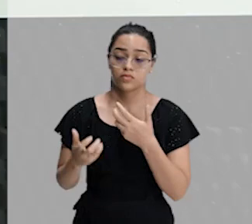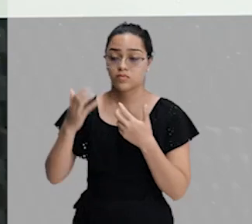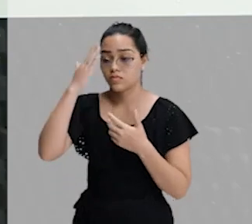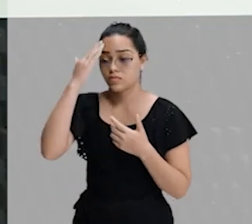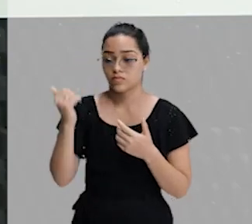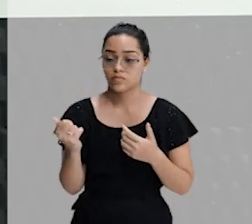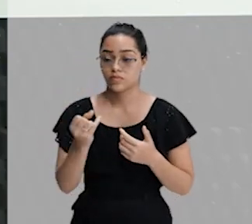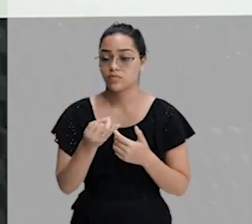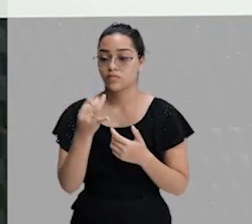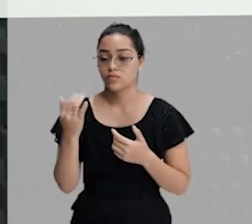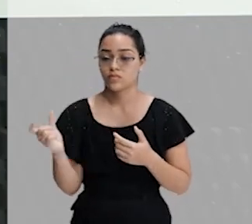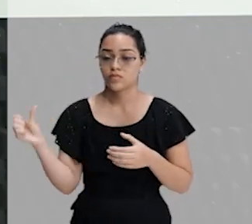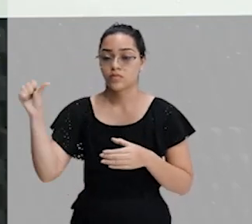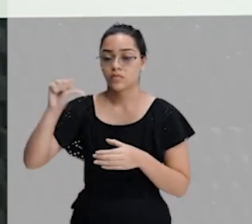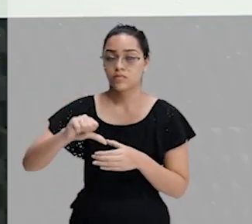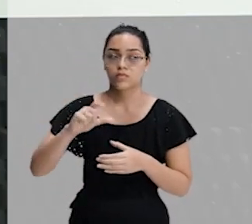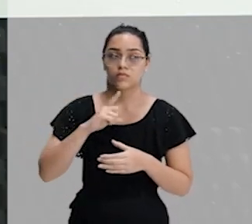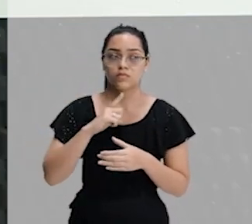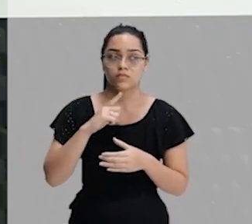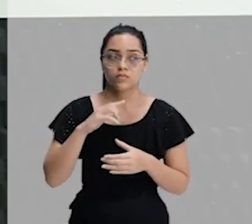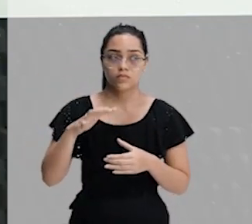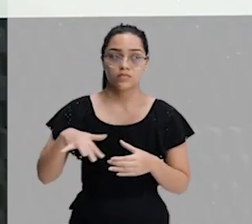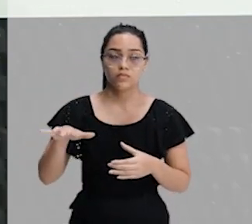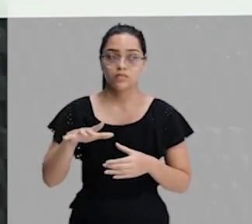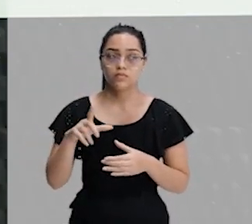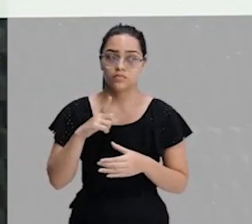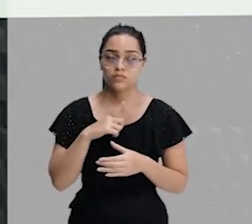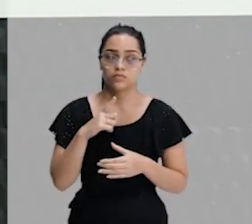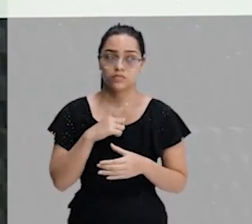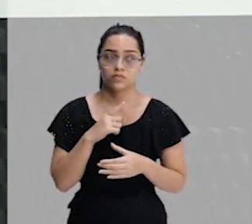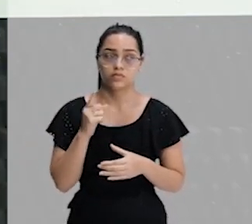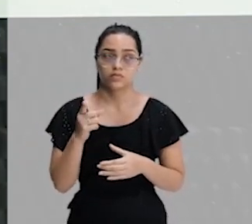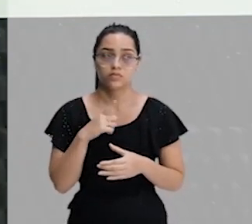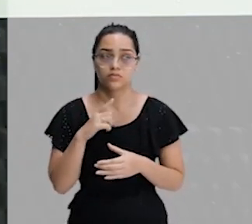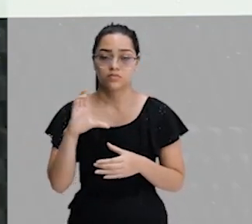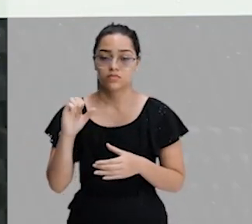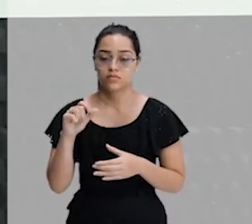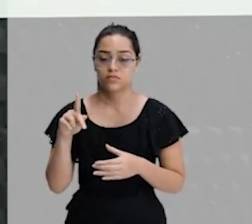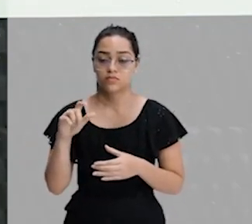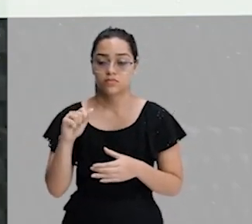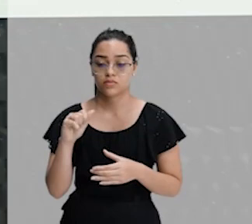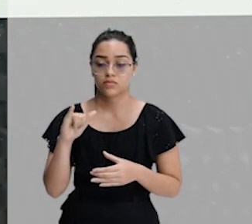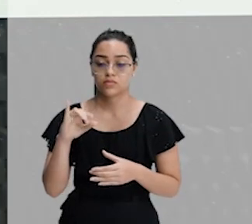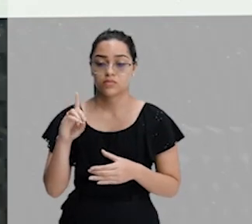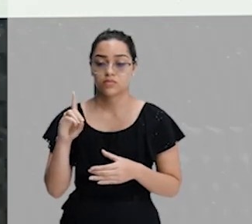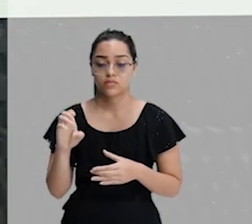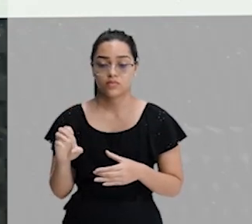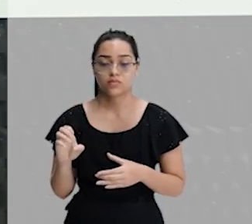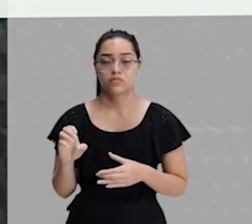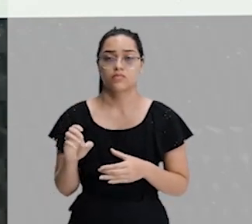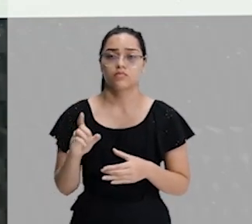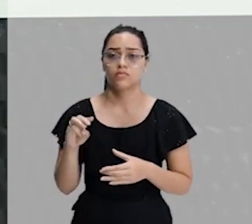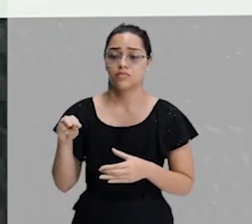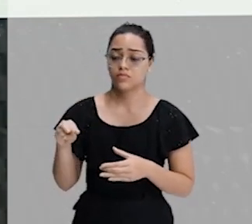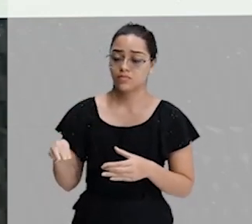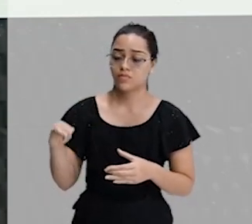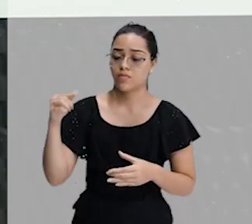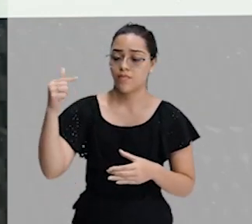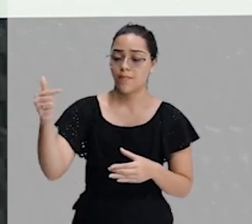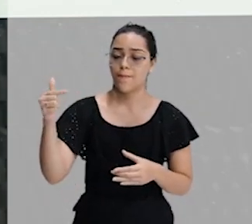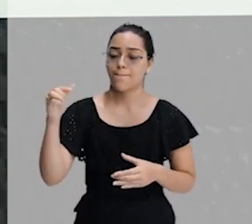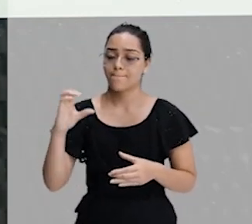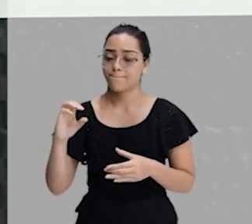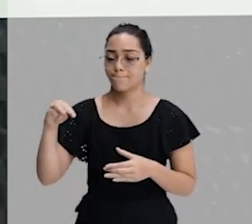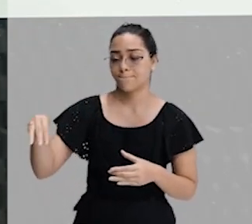saber a quantidade de água, por exemplo, que aquele espaço comporta, aí você está calculando a capacidade. Então, metro quadrado,